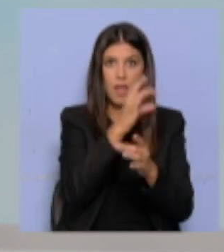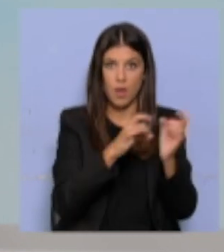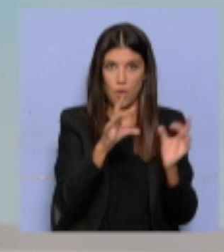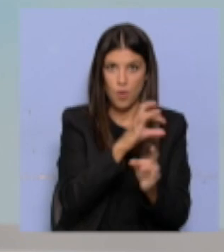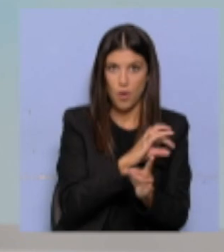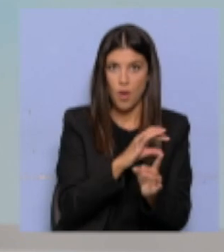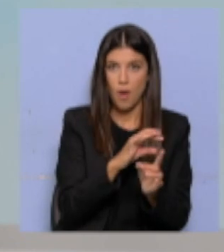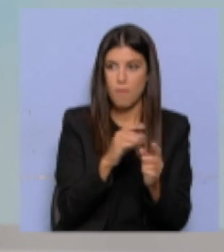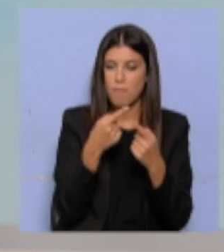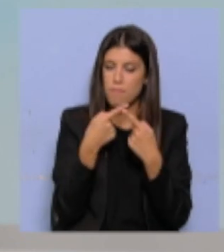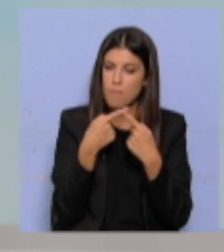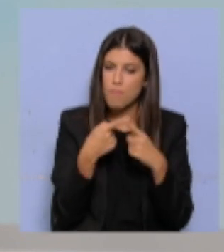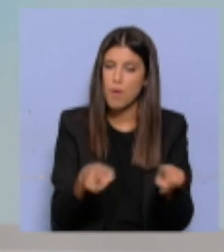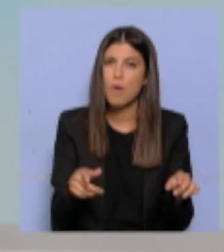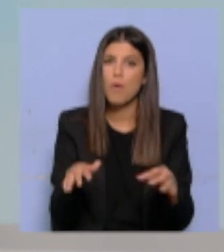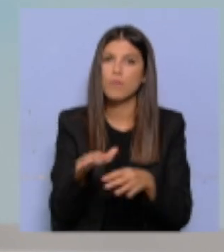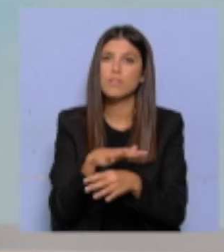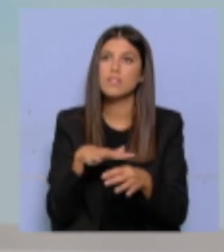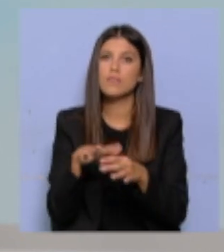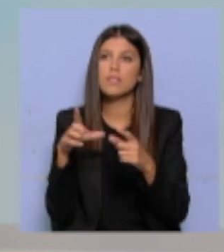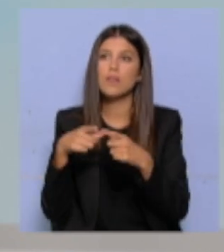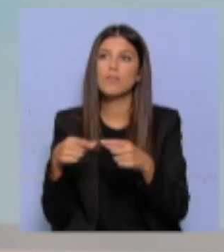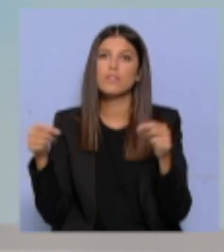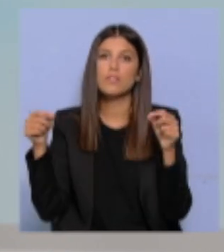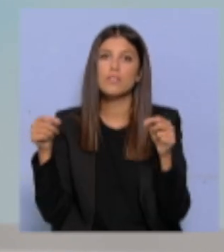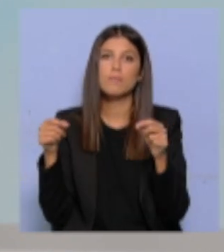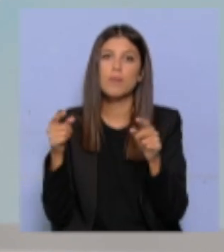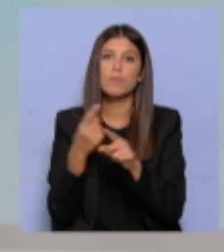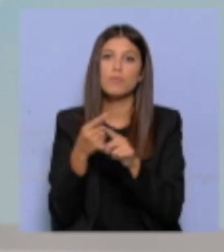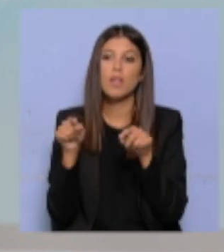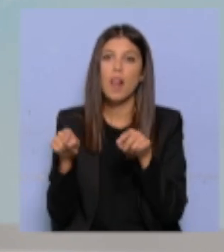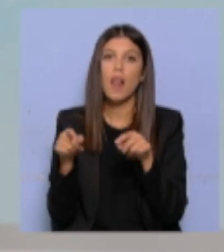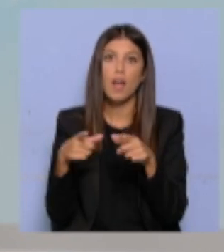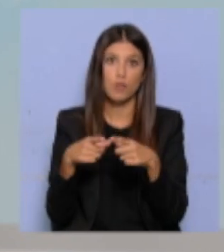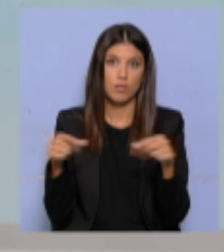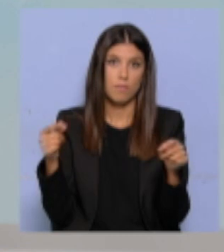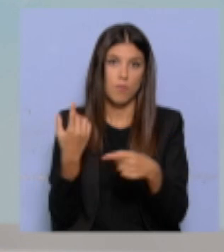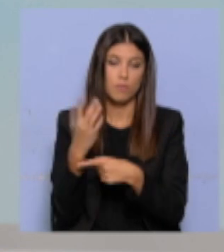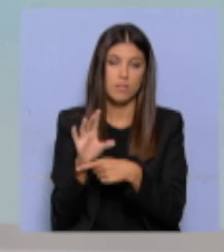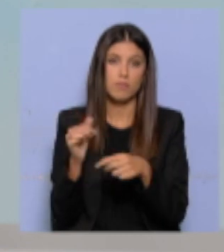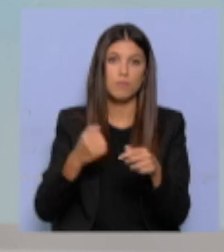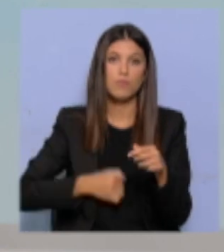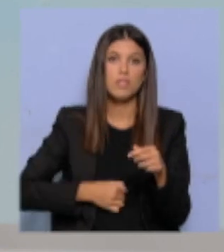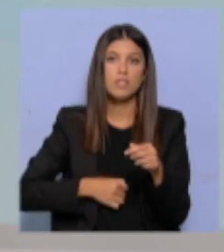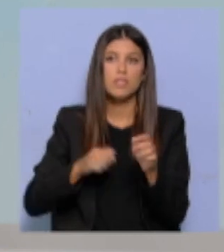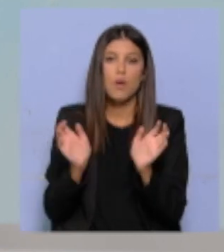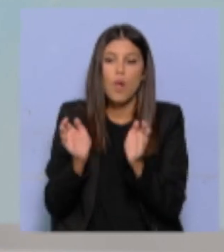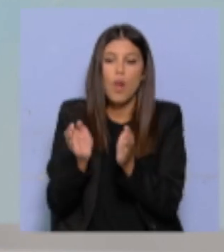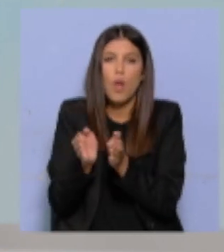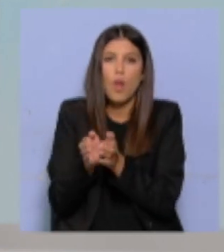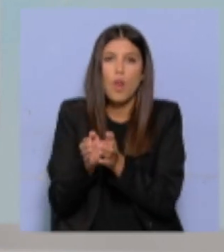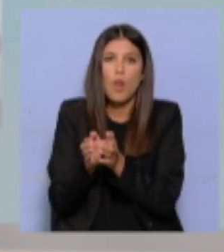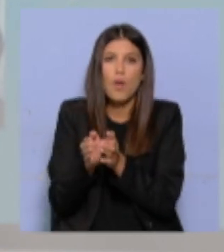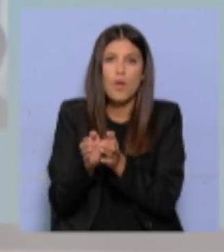país, onde o cristianismo é uma minoria. Ora, aí nós temos que